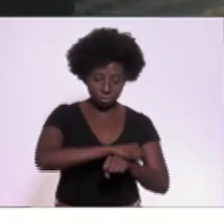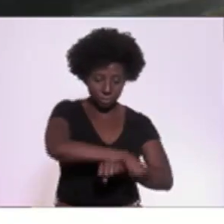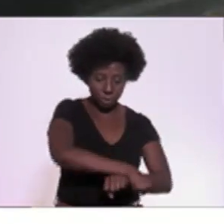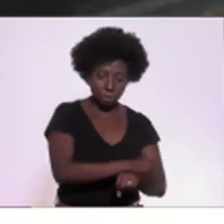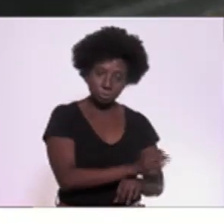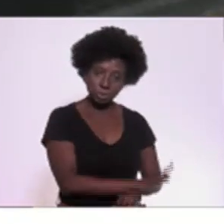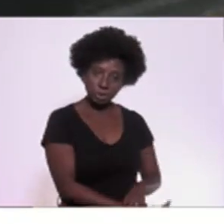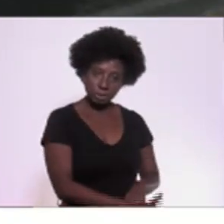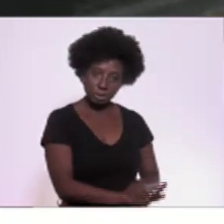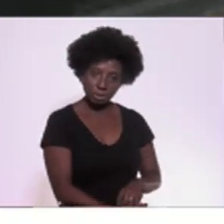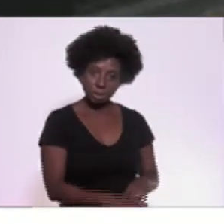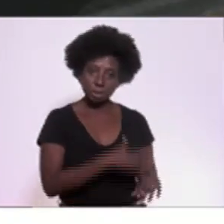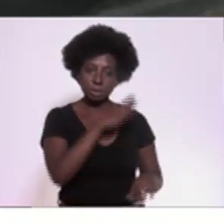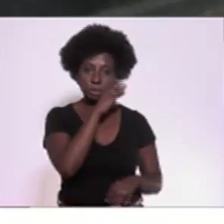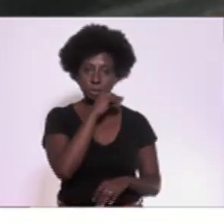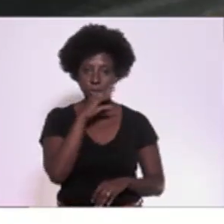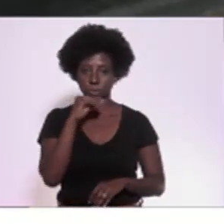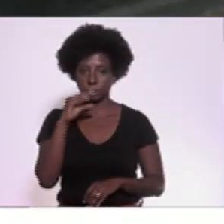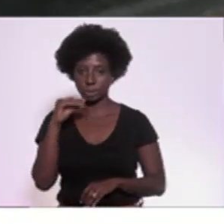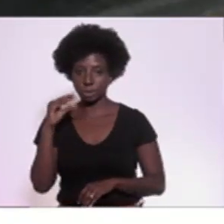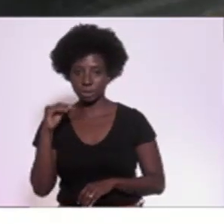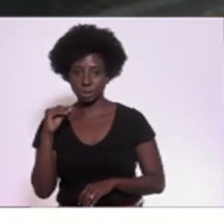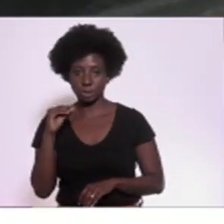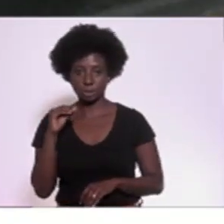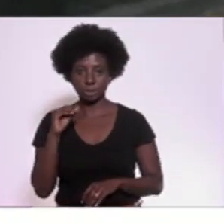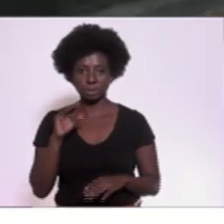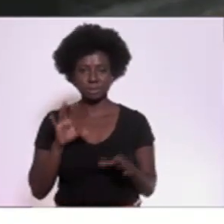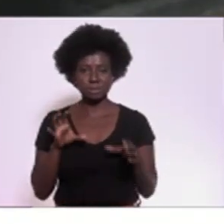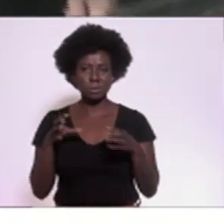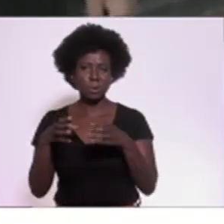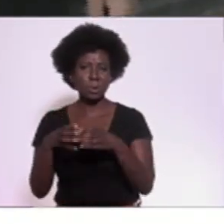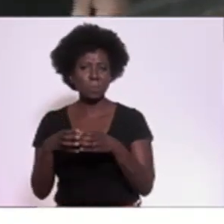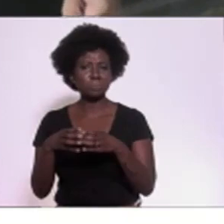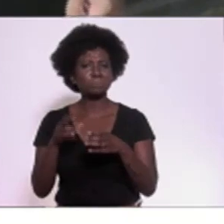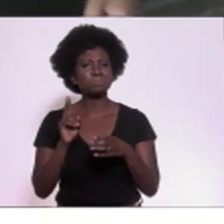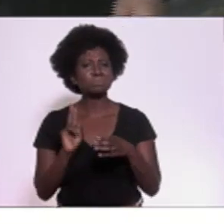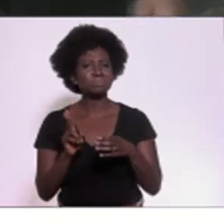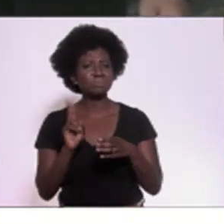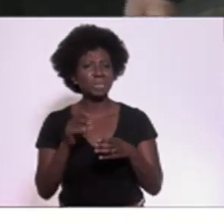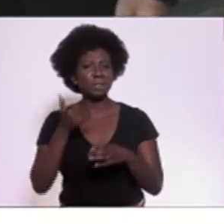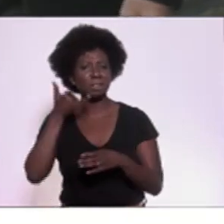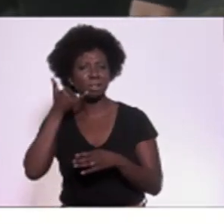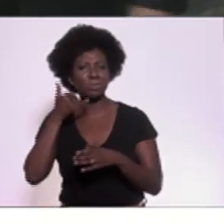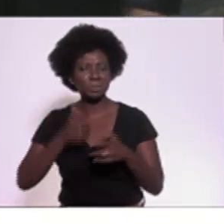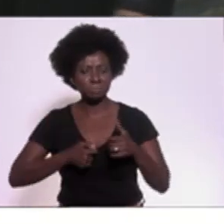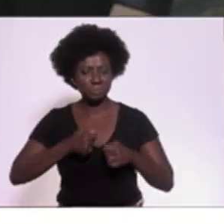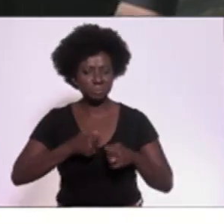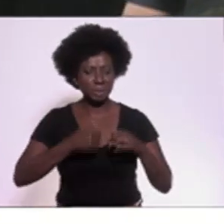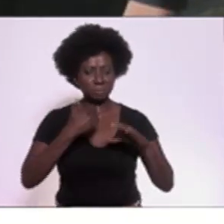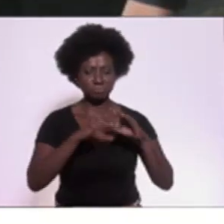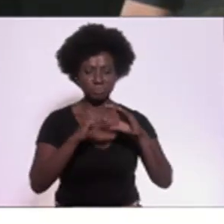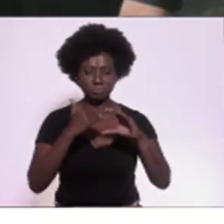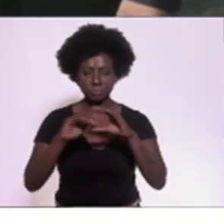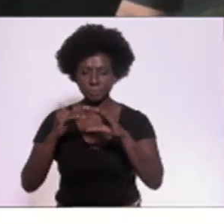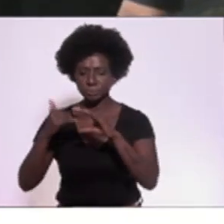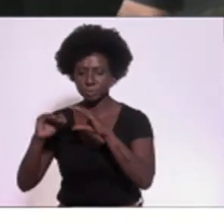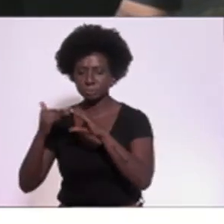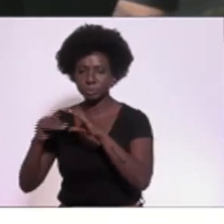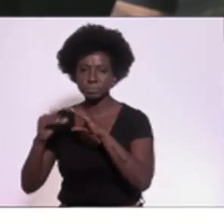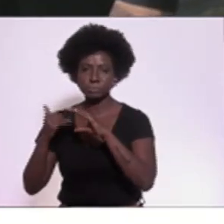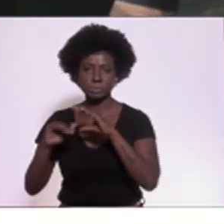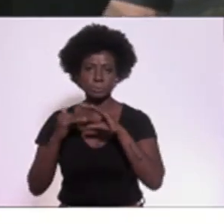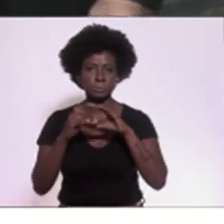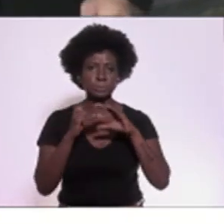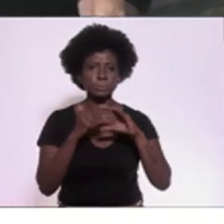adolescentes. As companhias vivem enchendo o nosso SMS com publicidades a